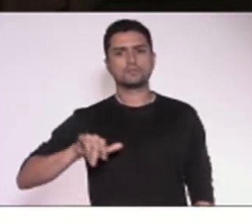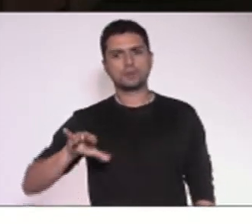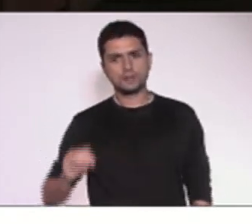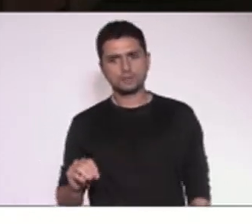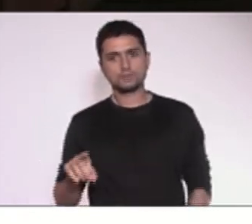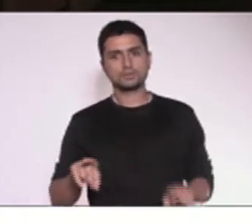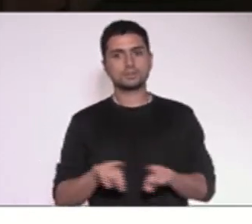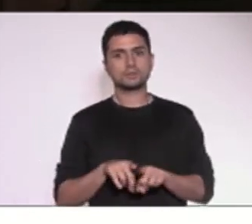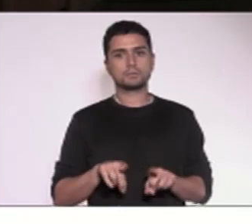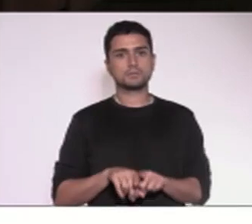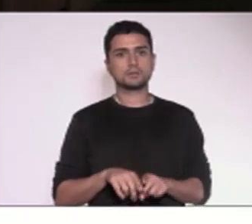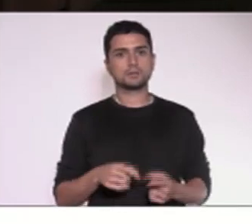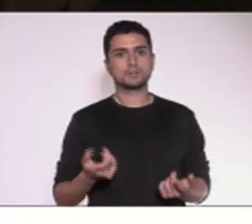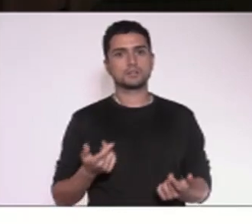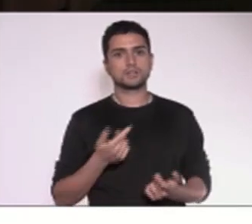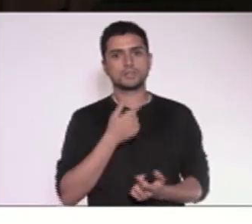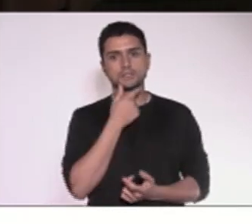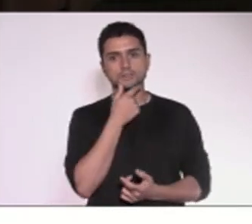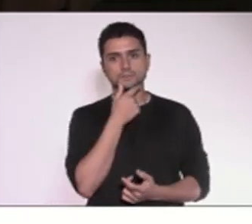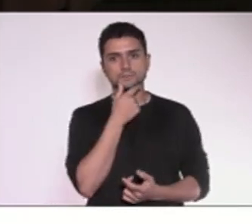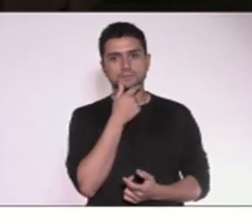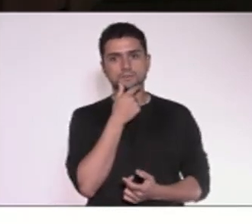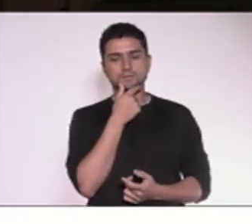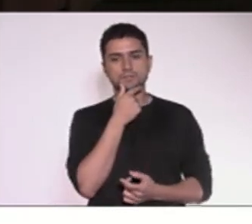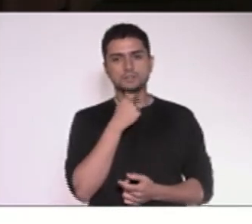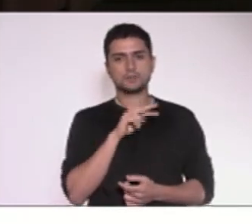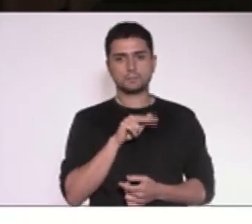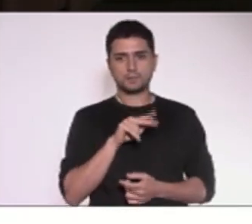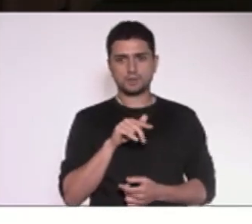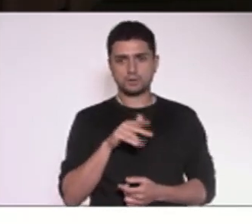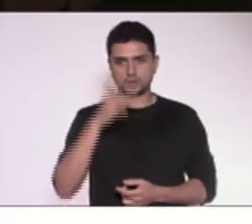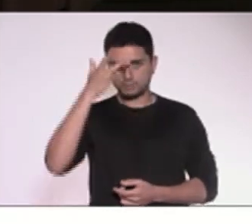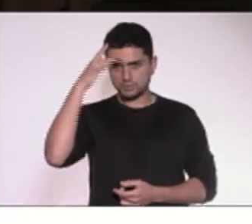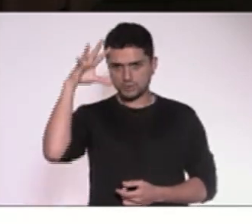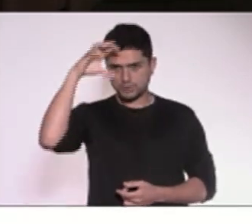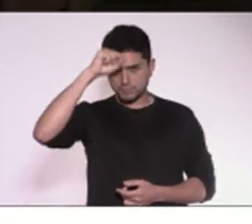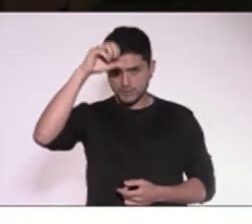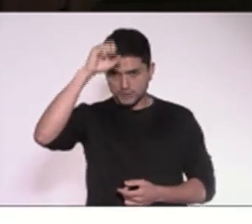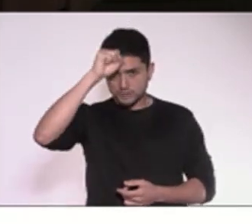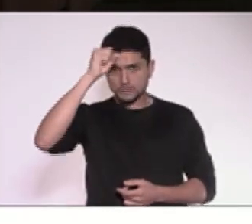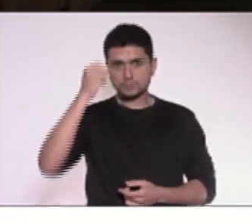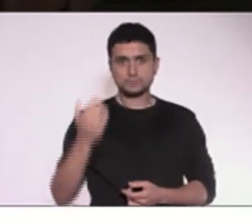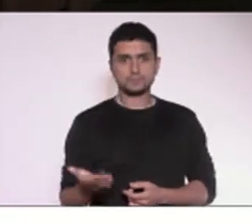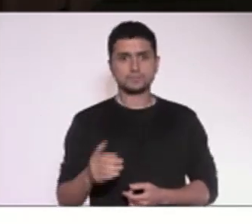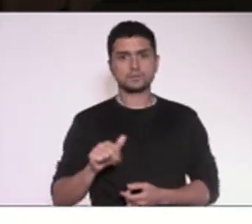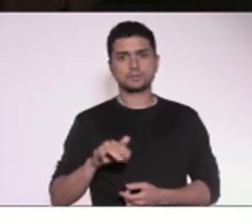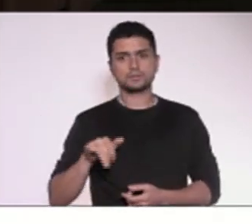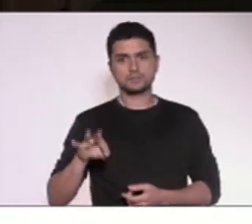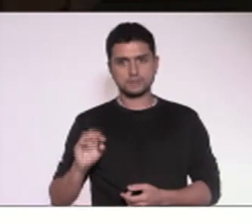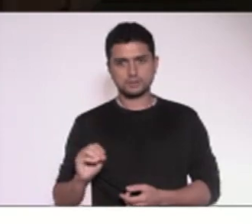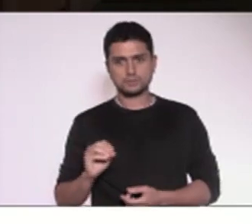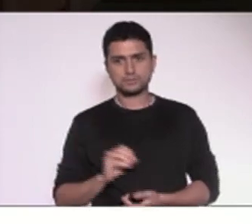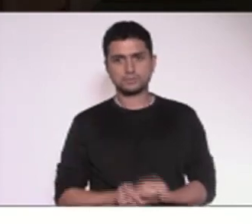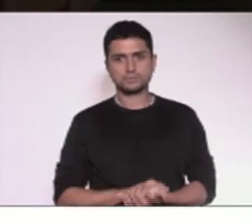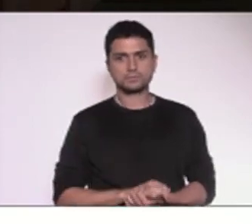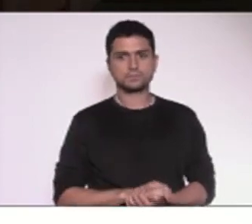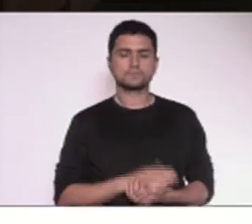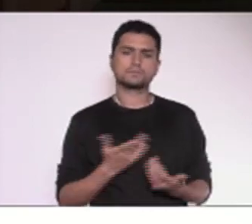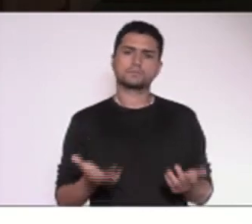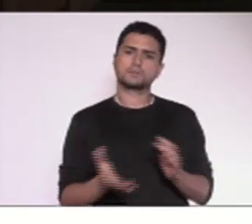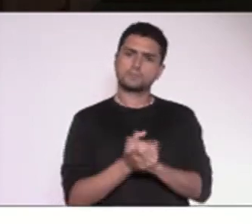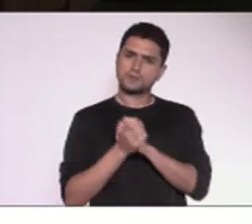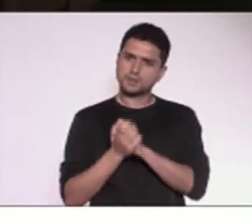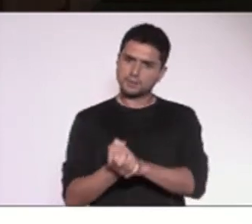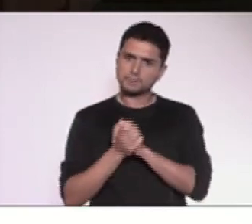um irmão, a pessoa que eu aprendi muito, doutor Alan Turnovski. Parabéns pela sua presença. E muito obrigado a todos e